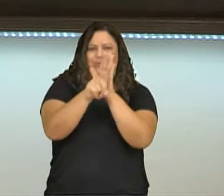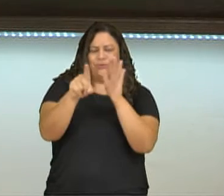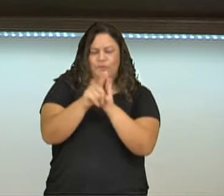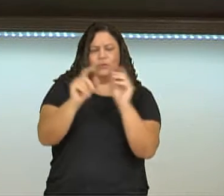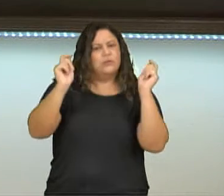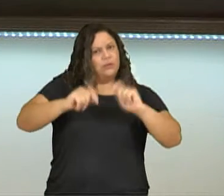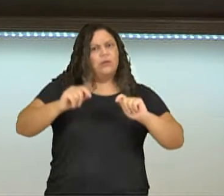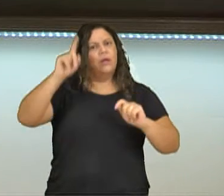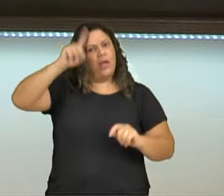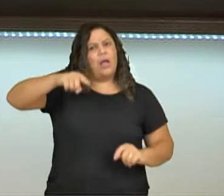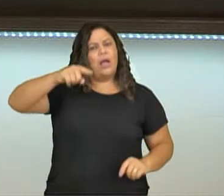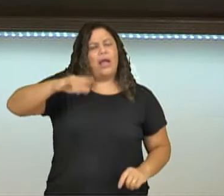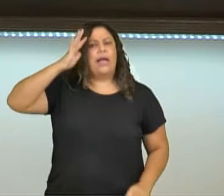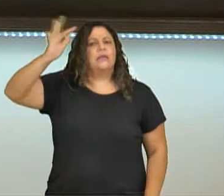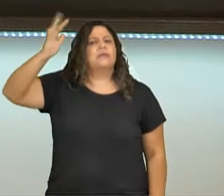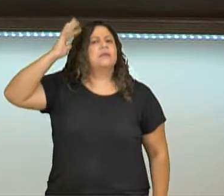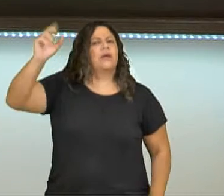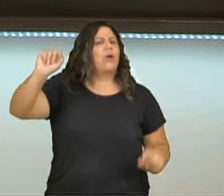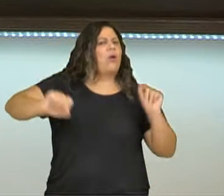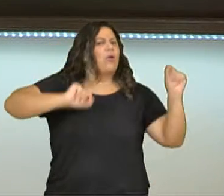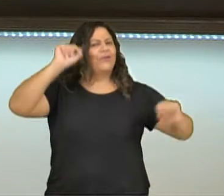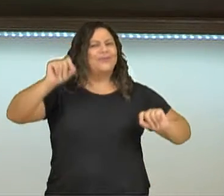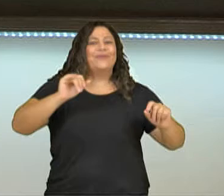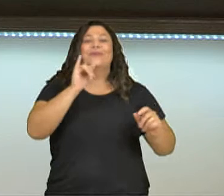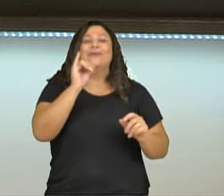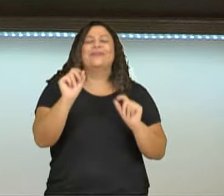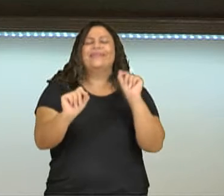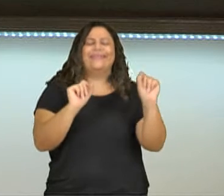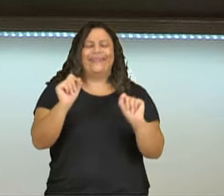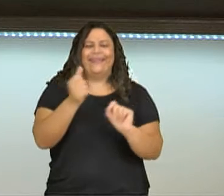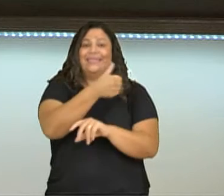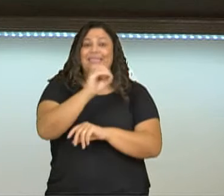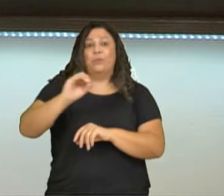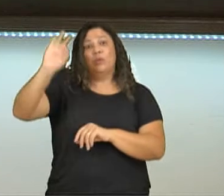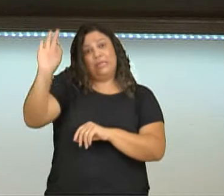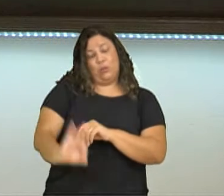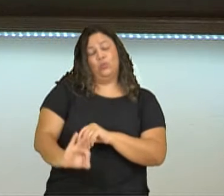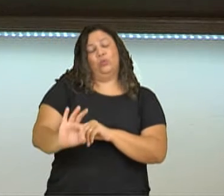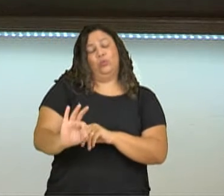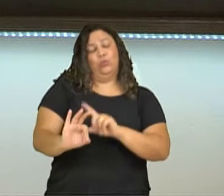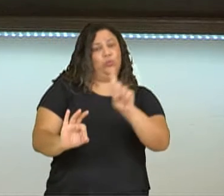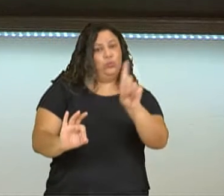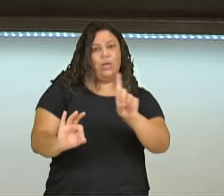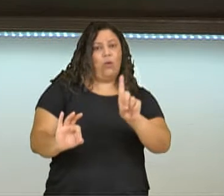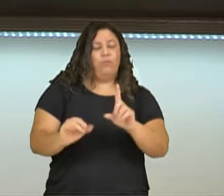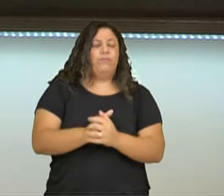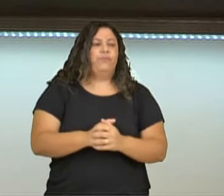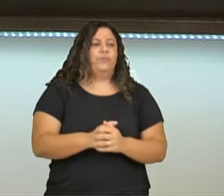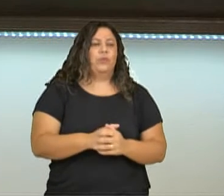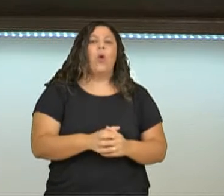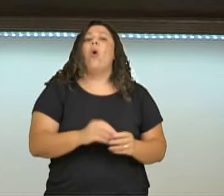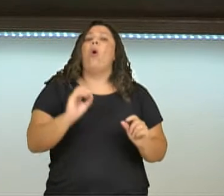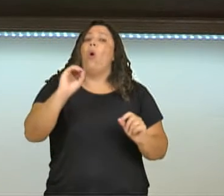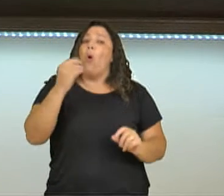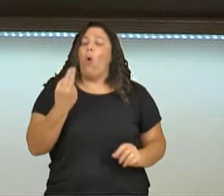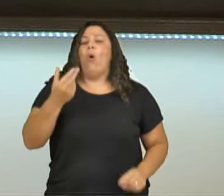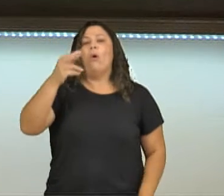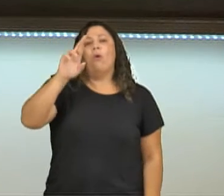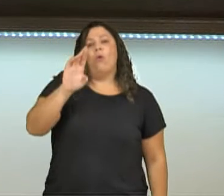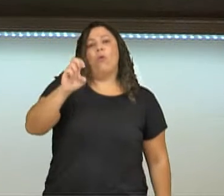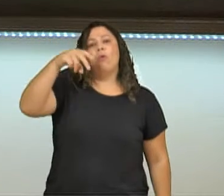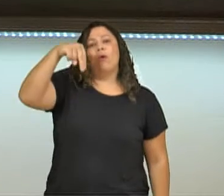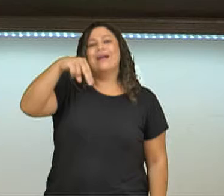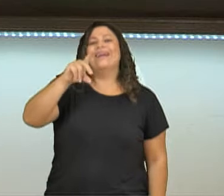são teóricos. Você não tem um reagente 100% puro e você não tem um rendimento de reação que chegue